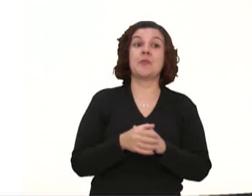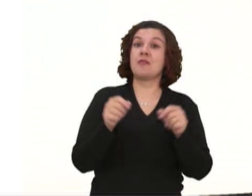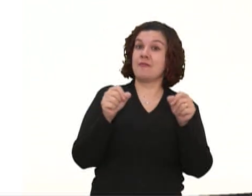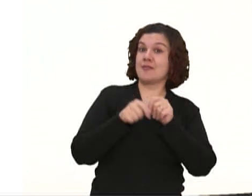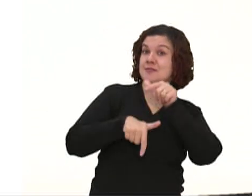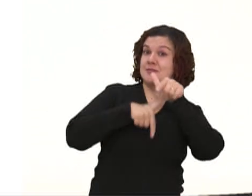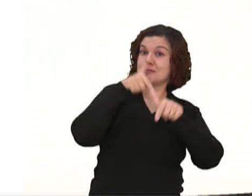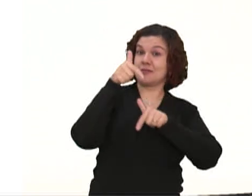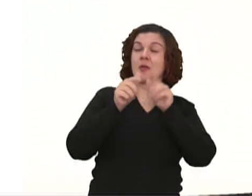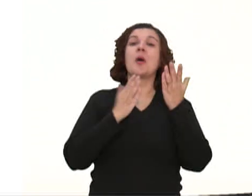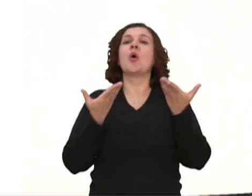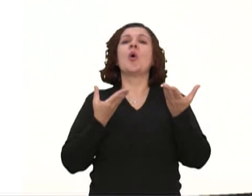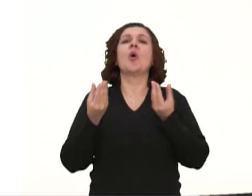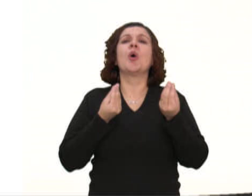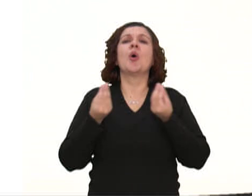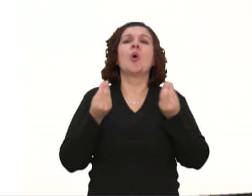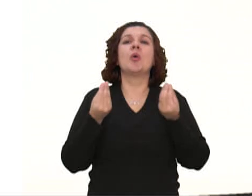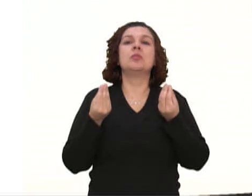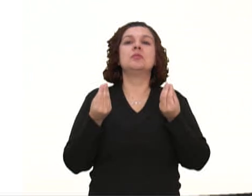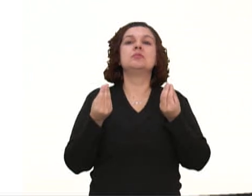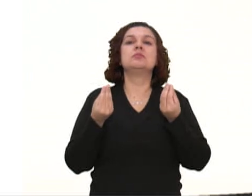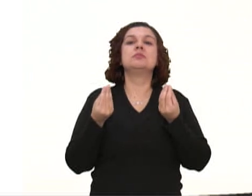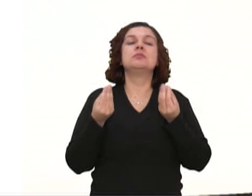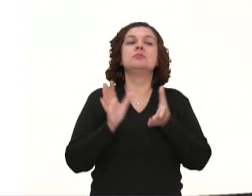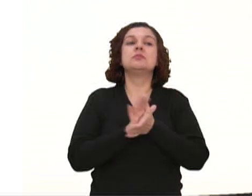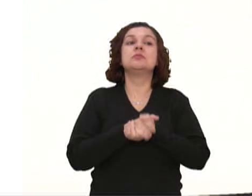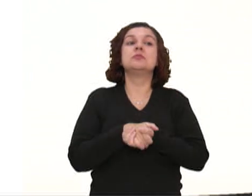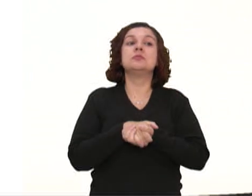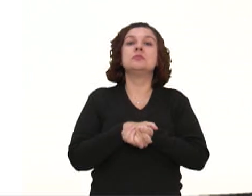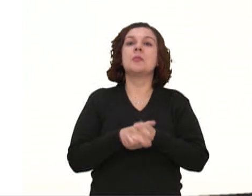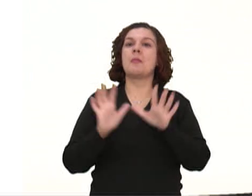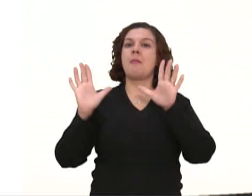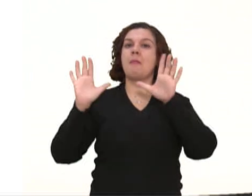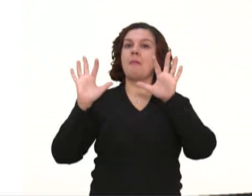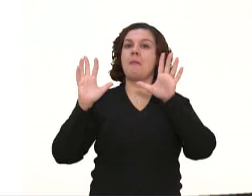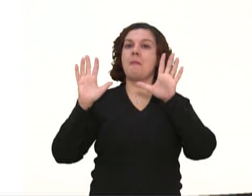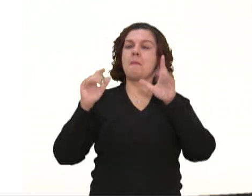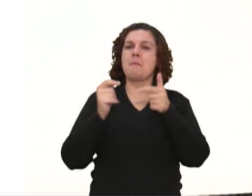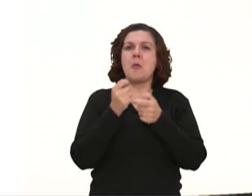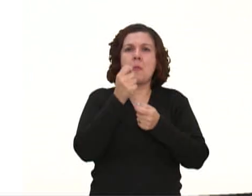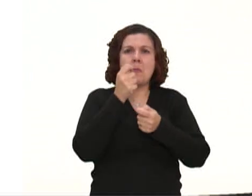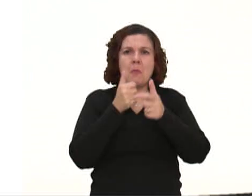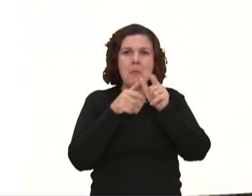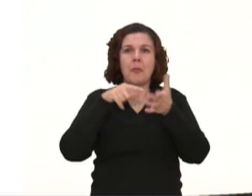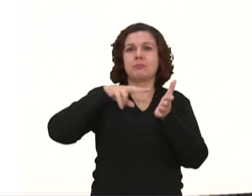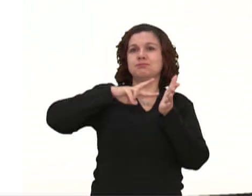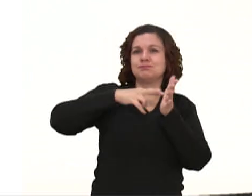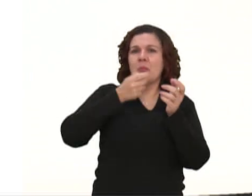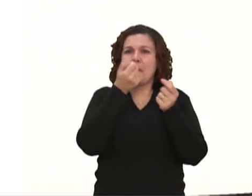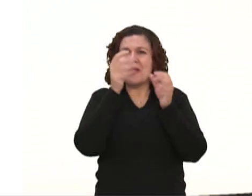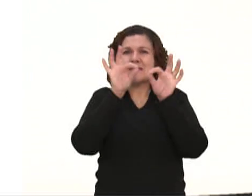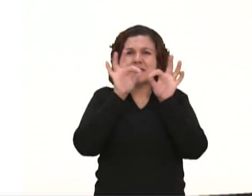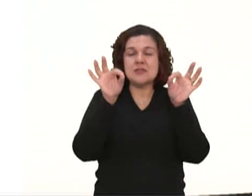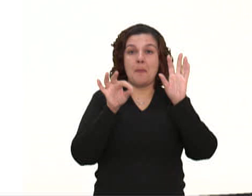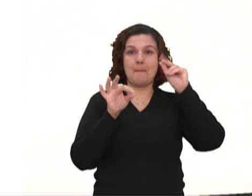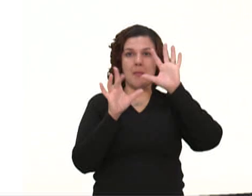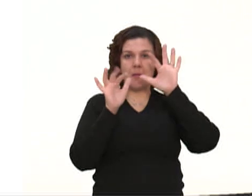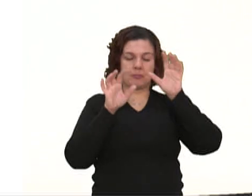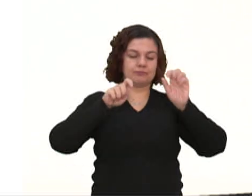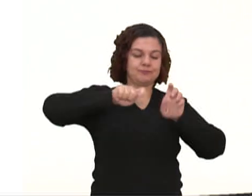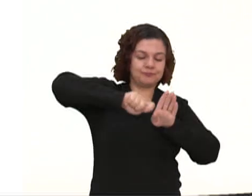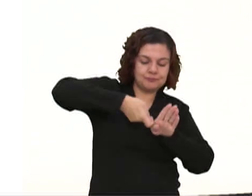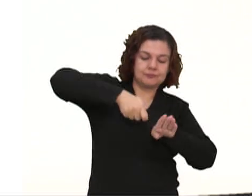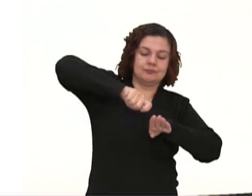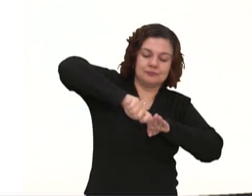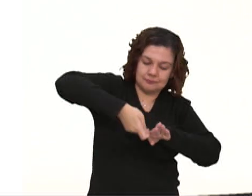trabalho, de que forma? Com o uso das mãos e algumas pequenas ferramentas, manuseando e